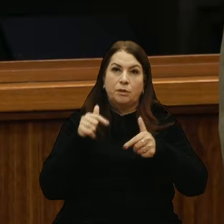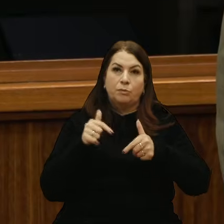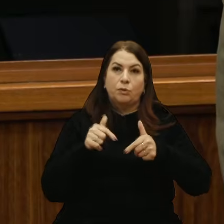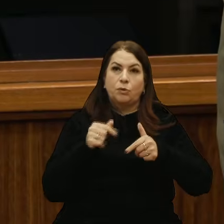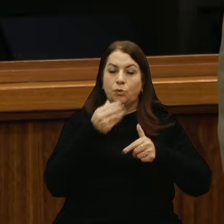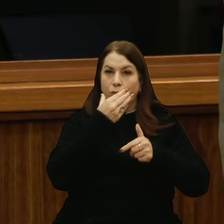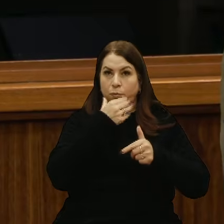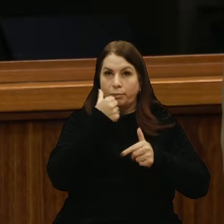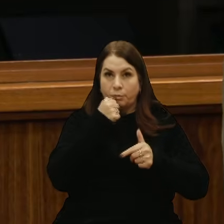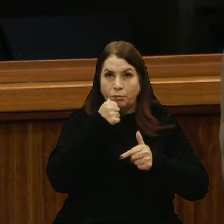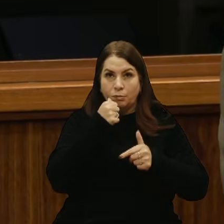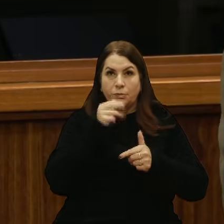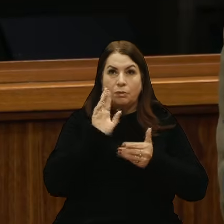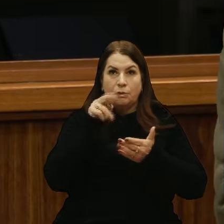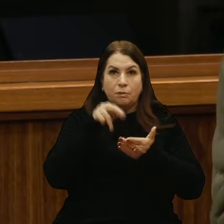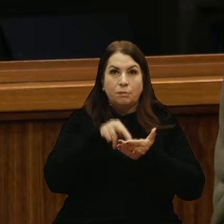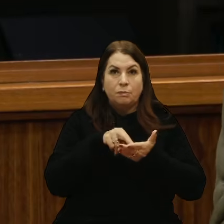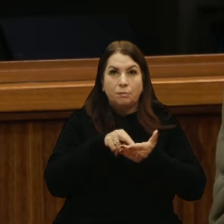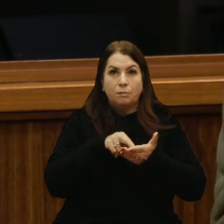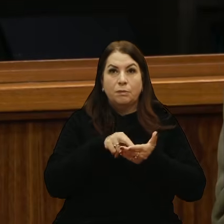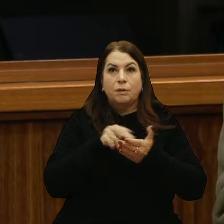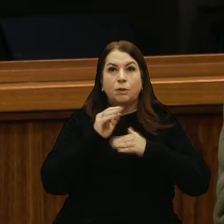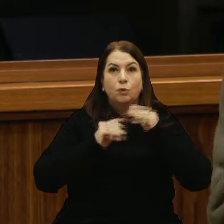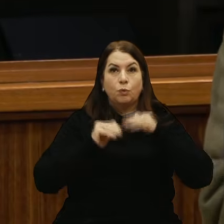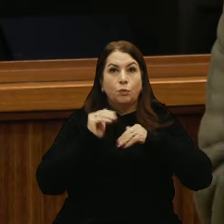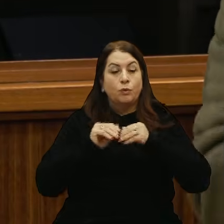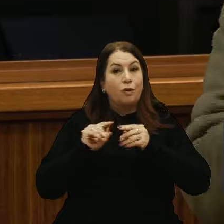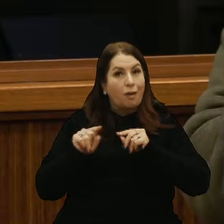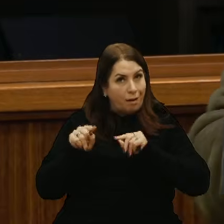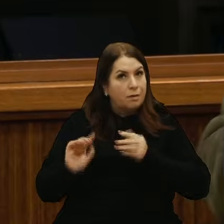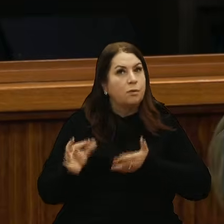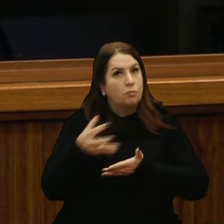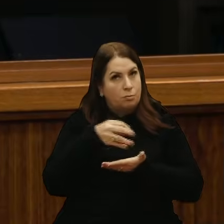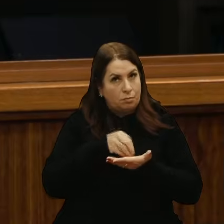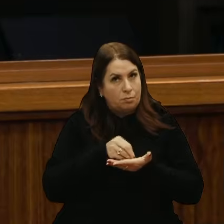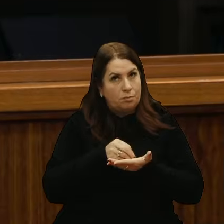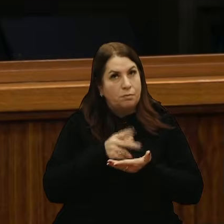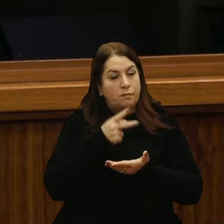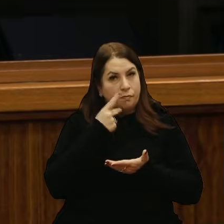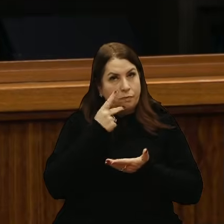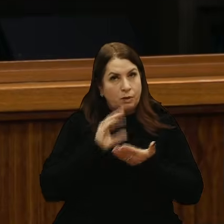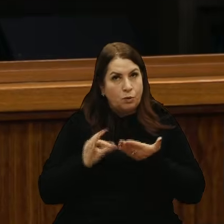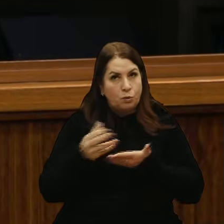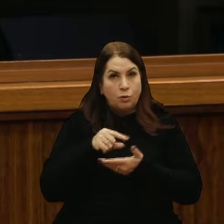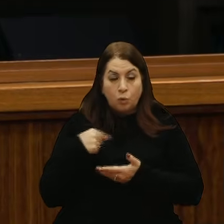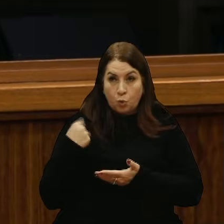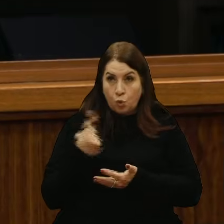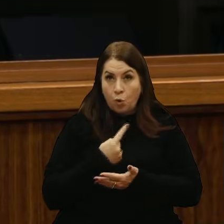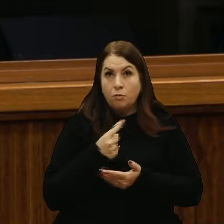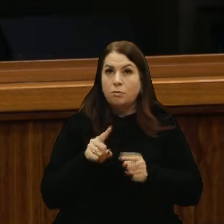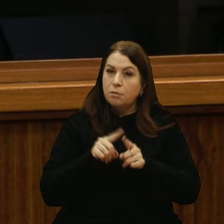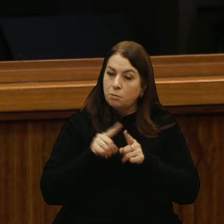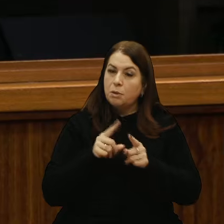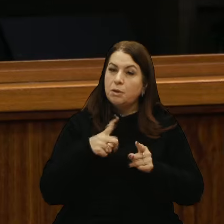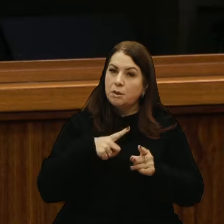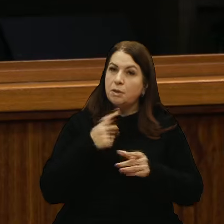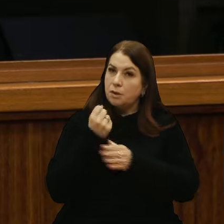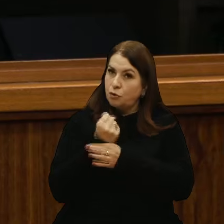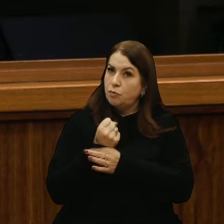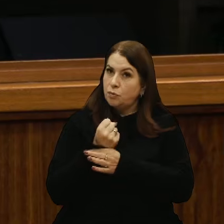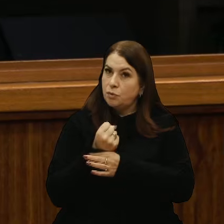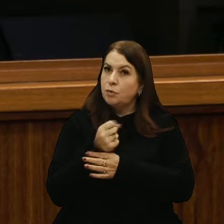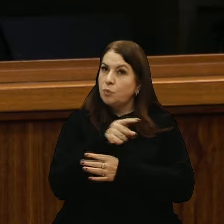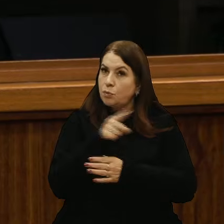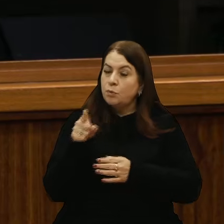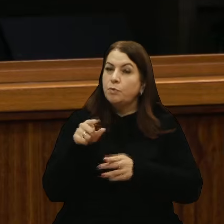as trabalhadoras, que realmente é quem constrói a Codeca. E se a gente diz que a Codeca é nossa, nós temos que garantir essa segurança